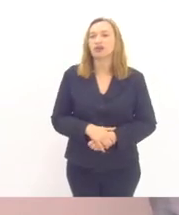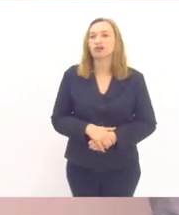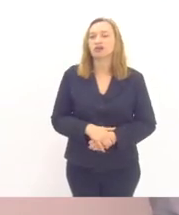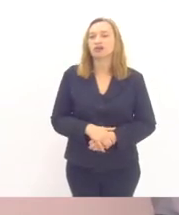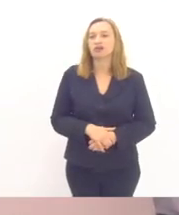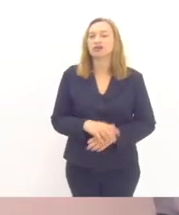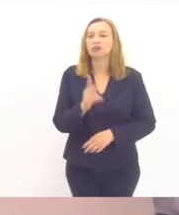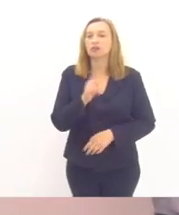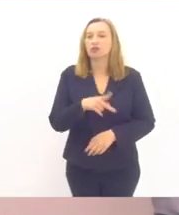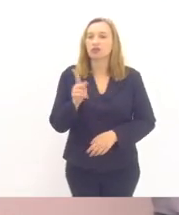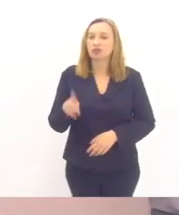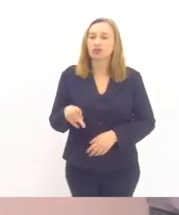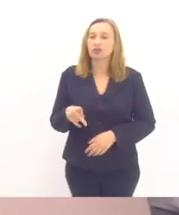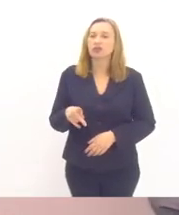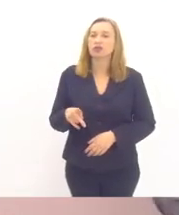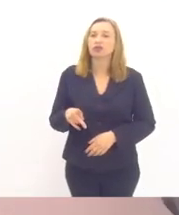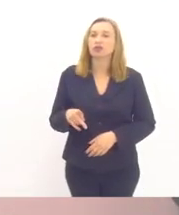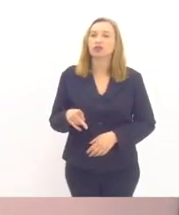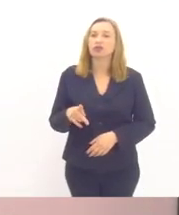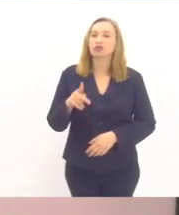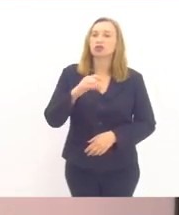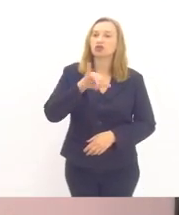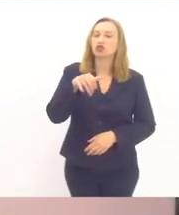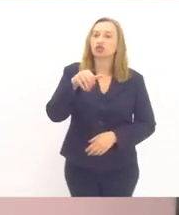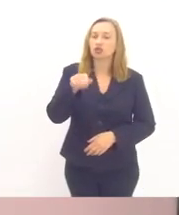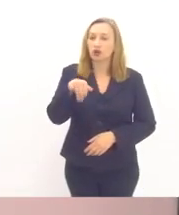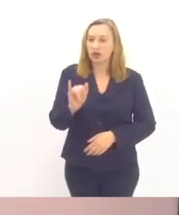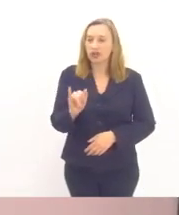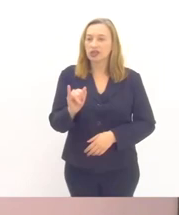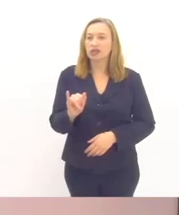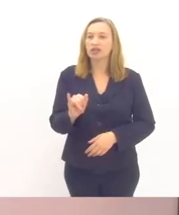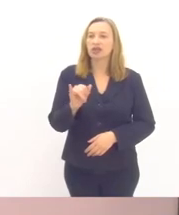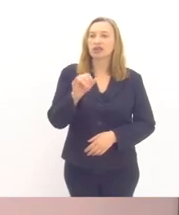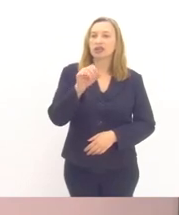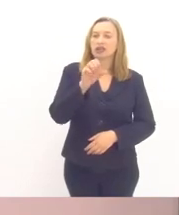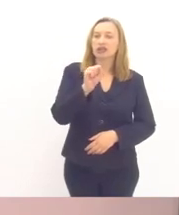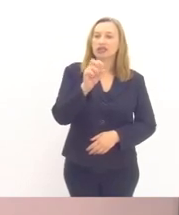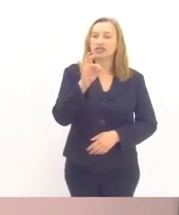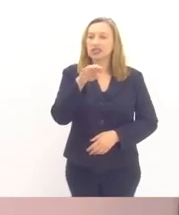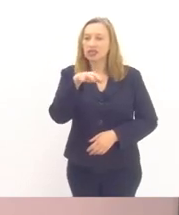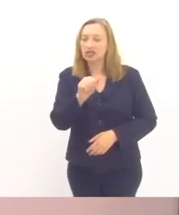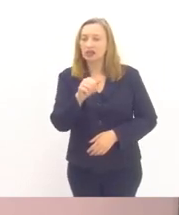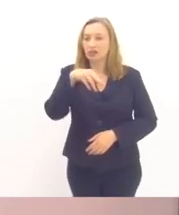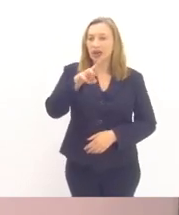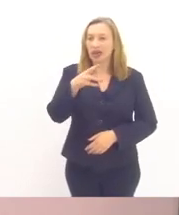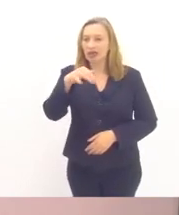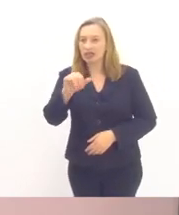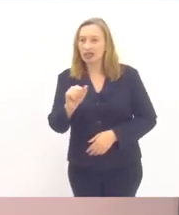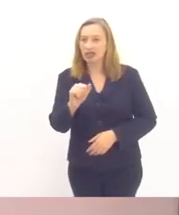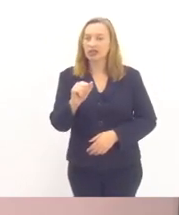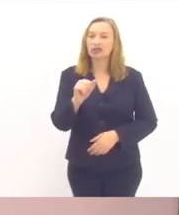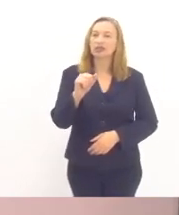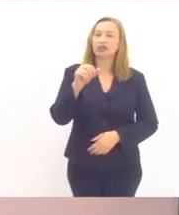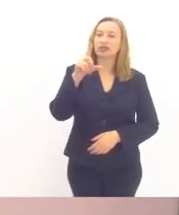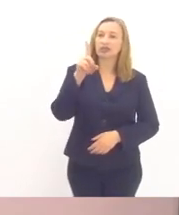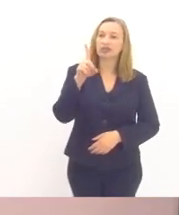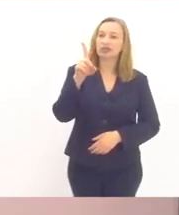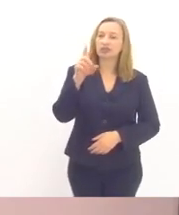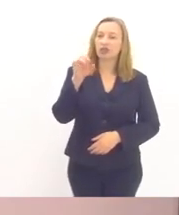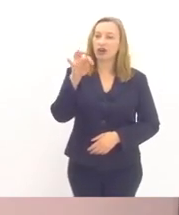as professoras, né, Joyce, Cíntia, Maria Merentina, Maria Del Carmen,